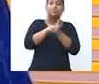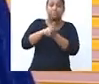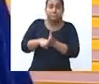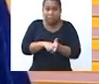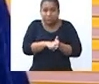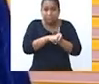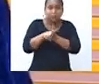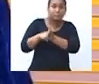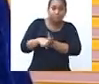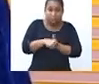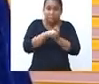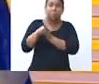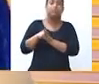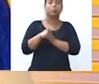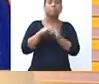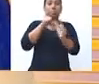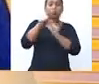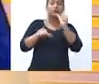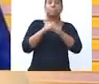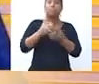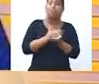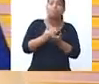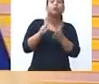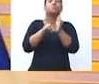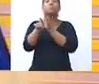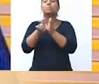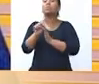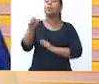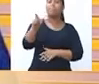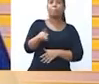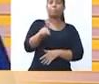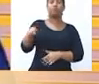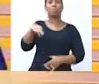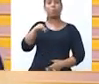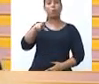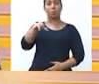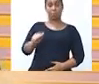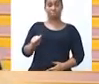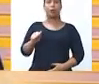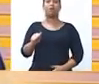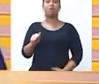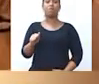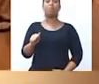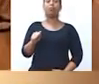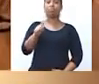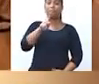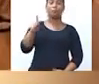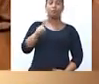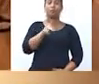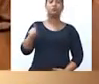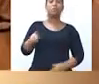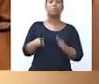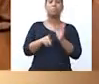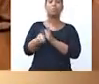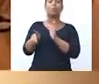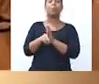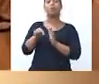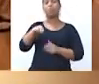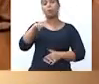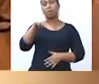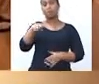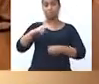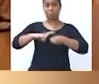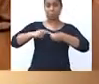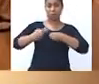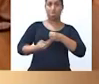das pesquisas, das inovações. Eu começo perguntando para a professora Mônica Abrantes Galindo, que é professora lá da Unesp, do Departamento